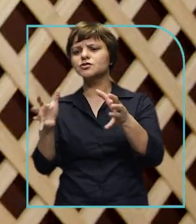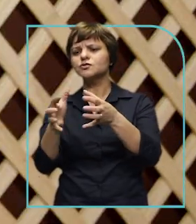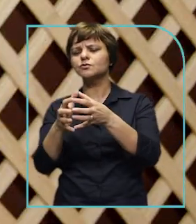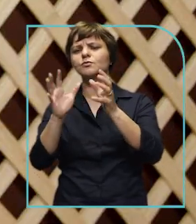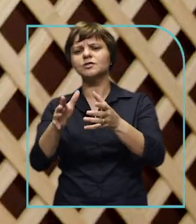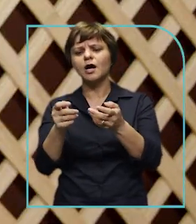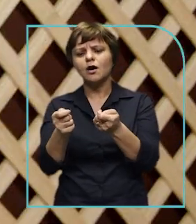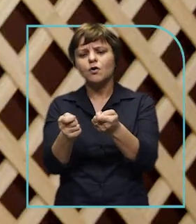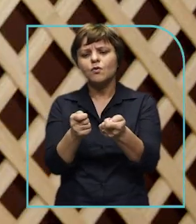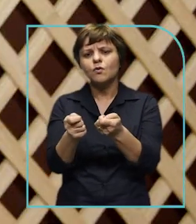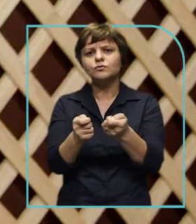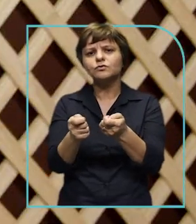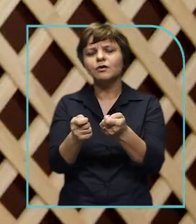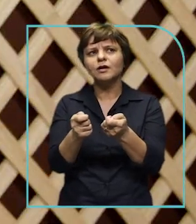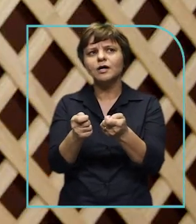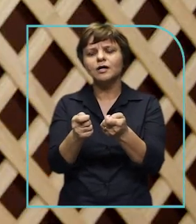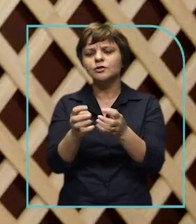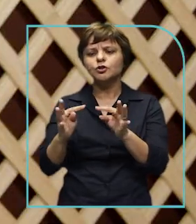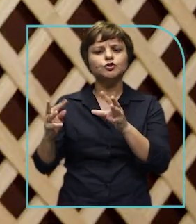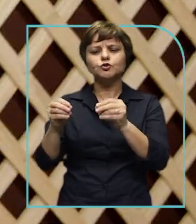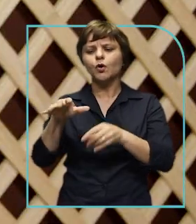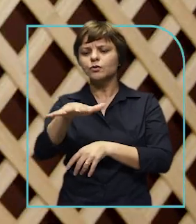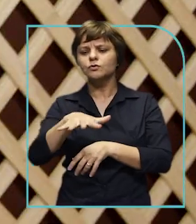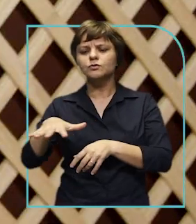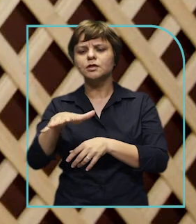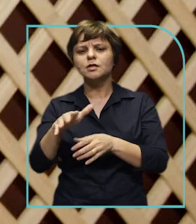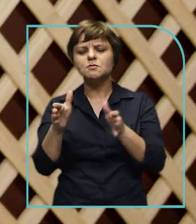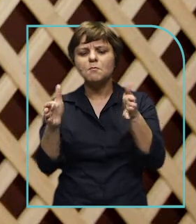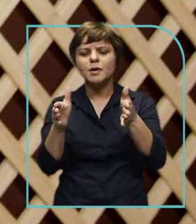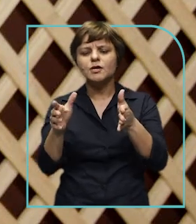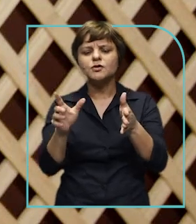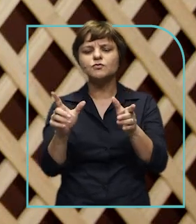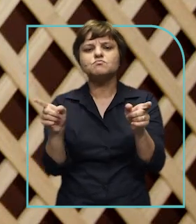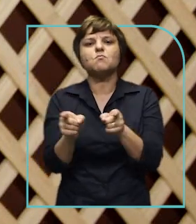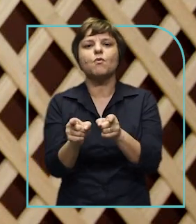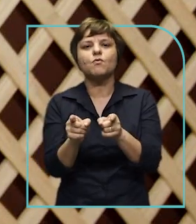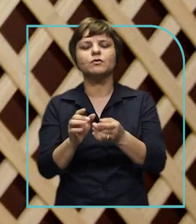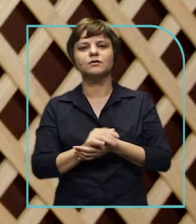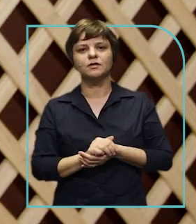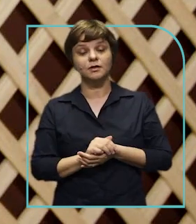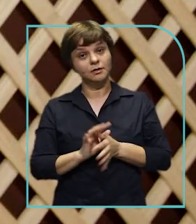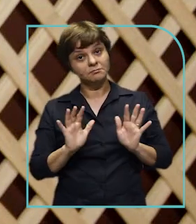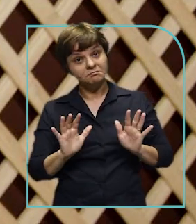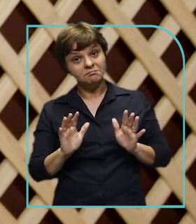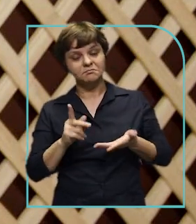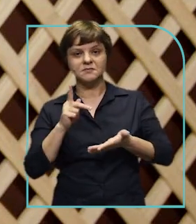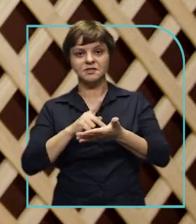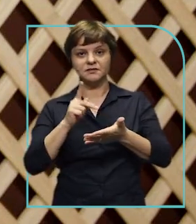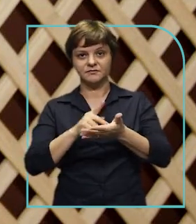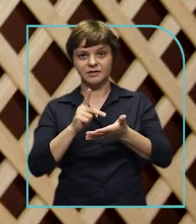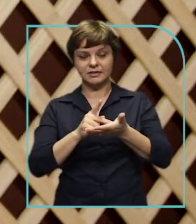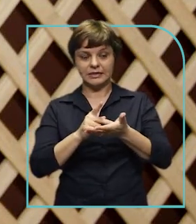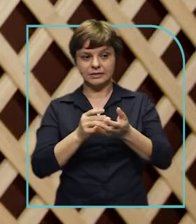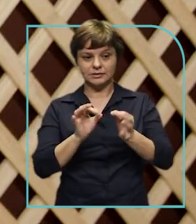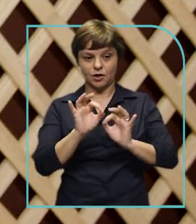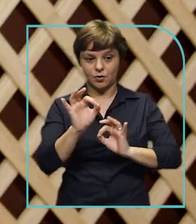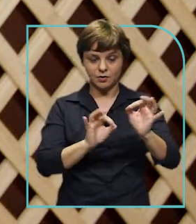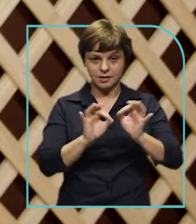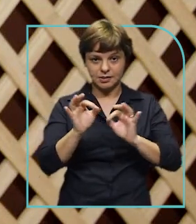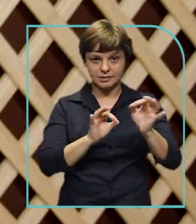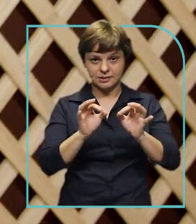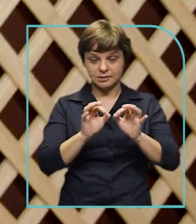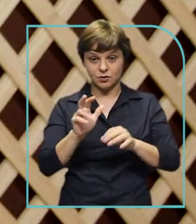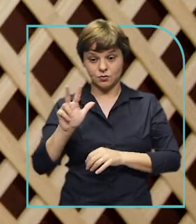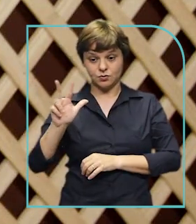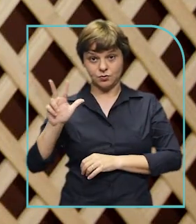caras já tinham controlado basicamente todo o território em tão pouco tempo? Na verdade, gente, o regime talibã,